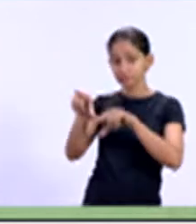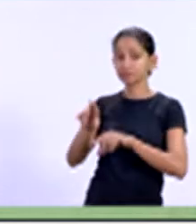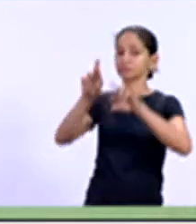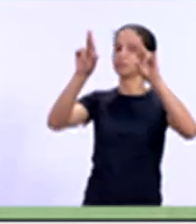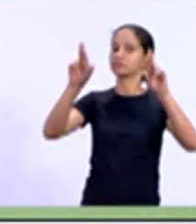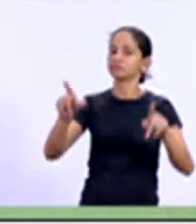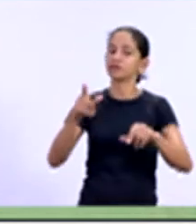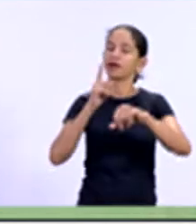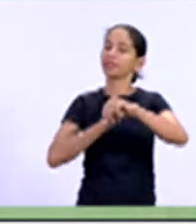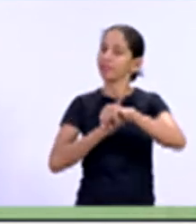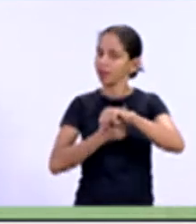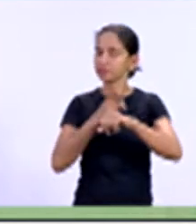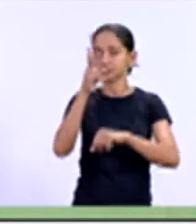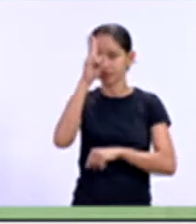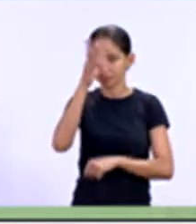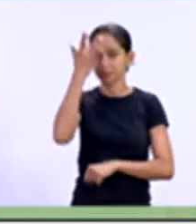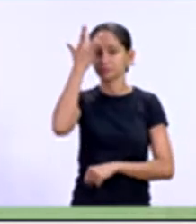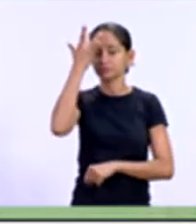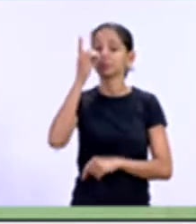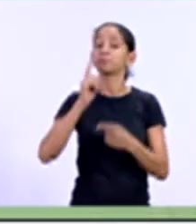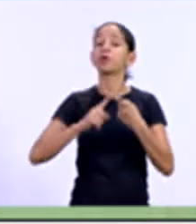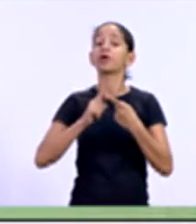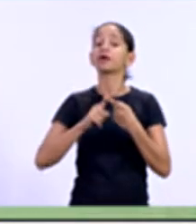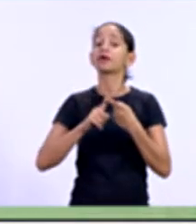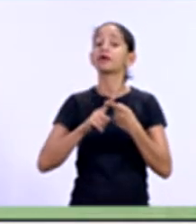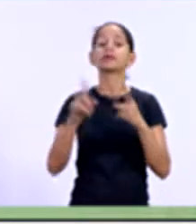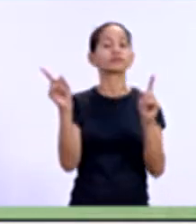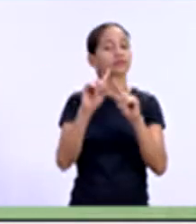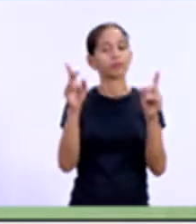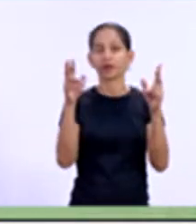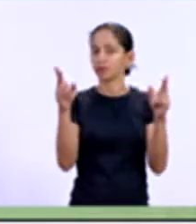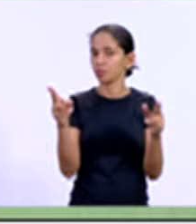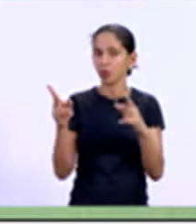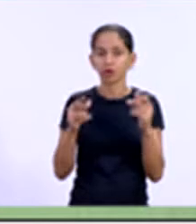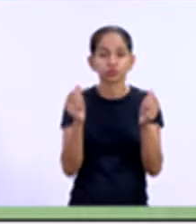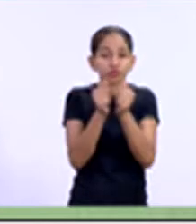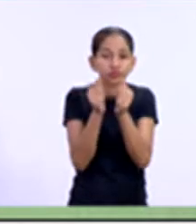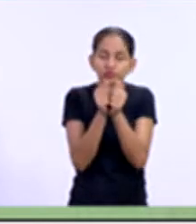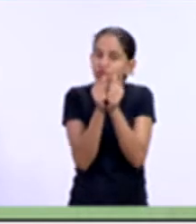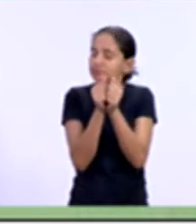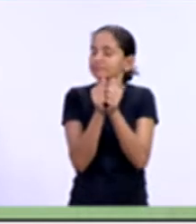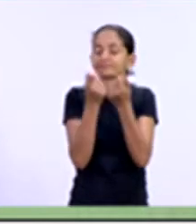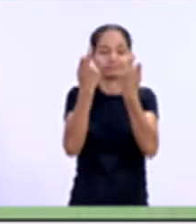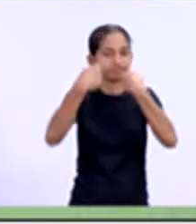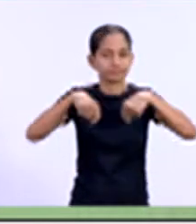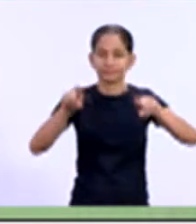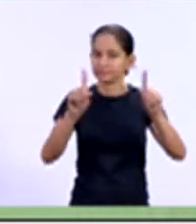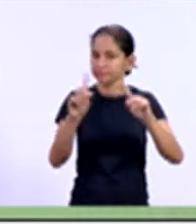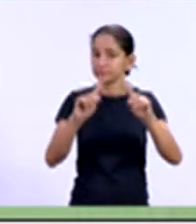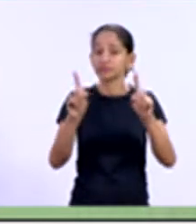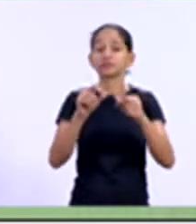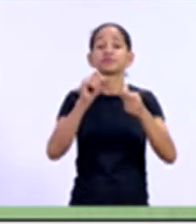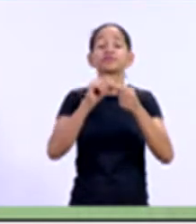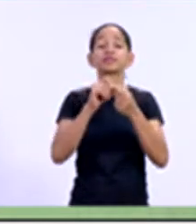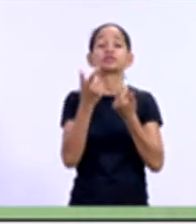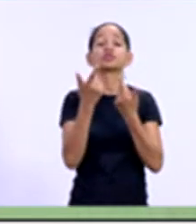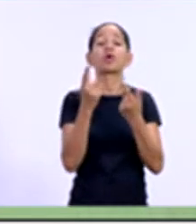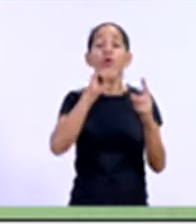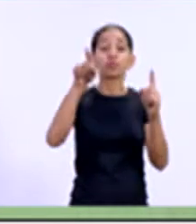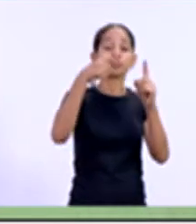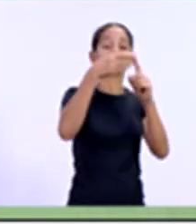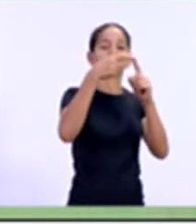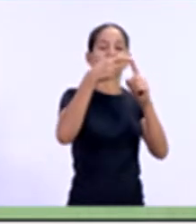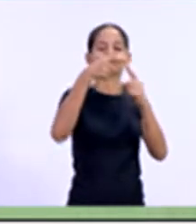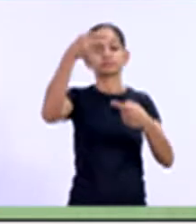assíncrono, né? É assíncrono porque não é simultâneo, com a finalidade de promover a discussão